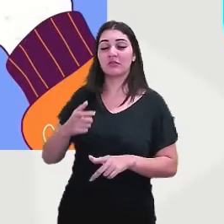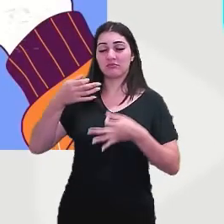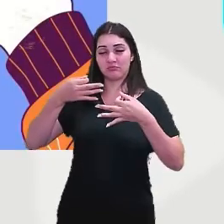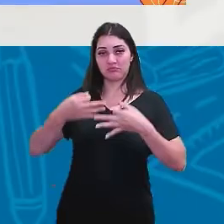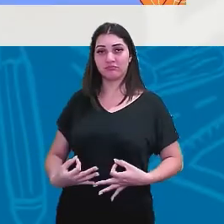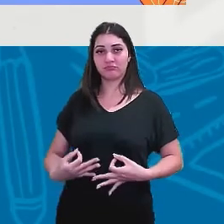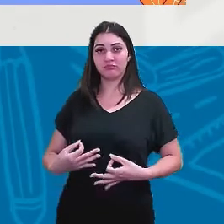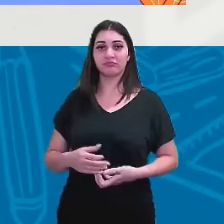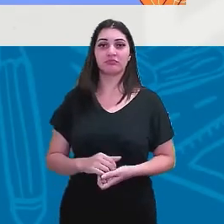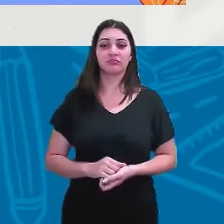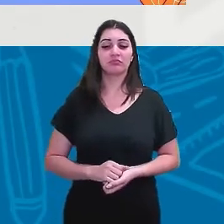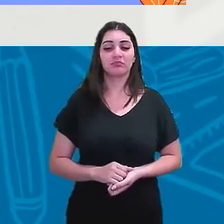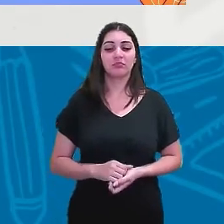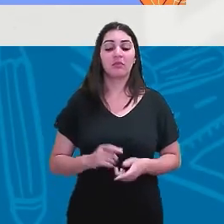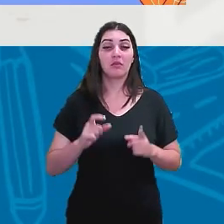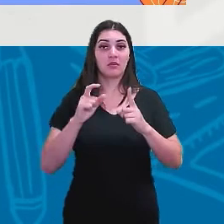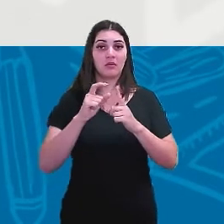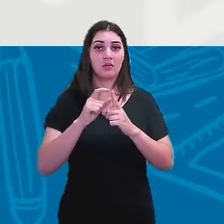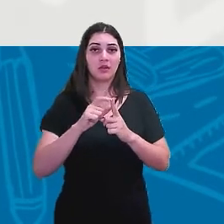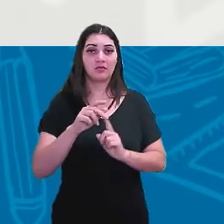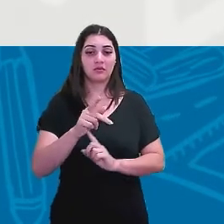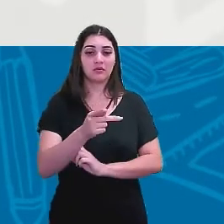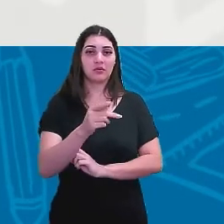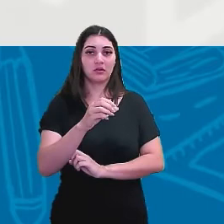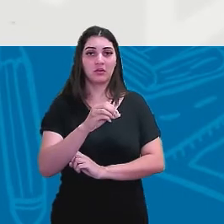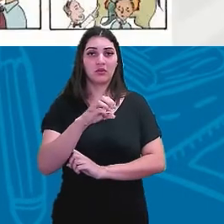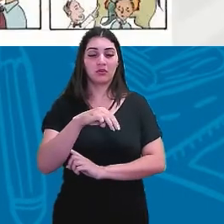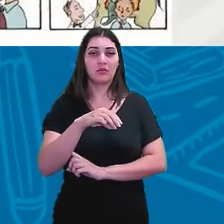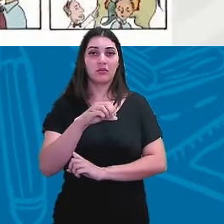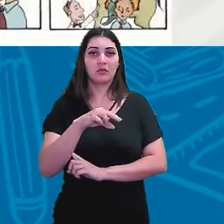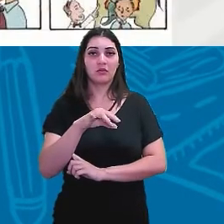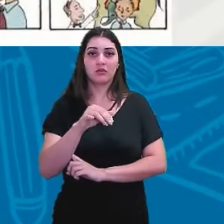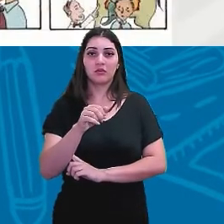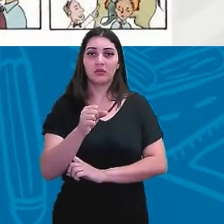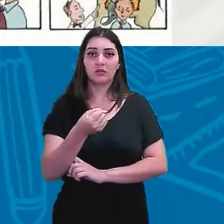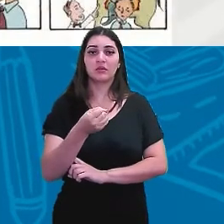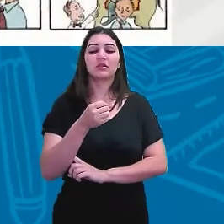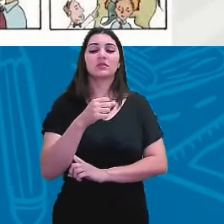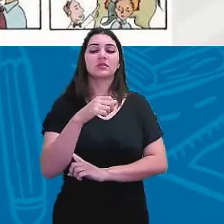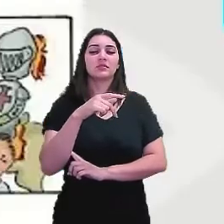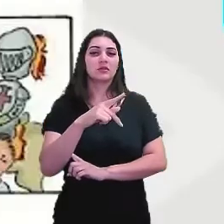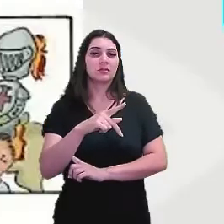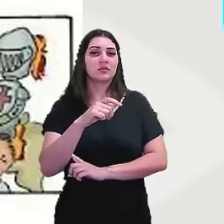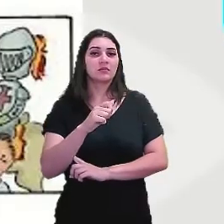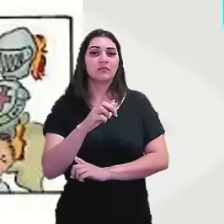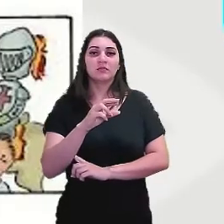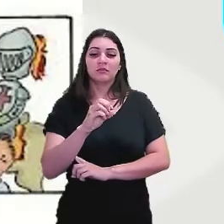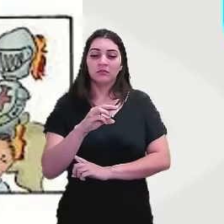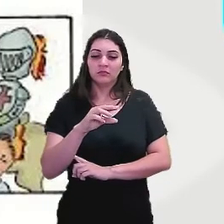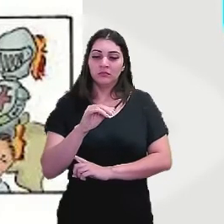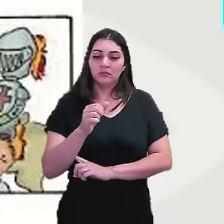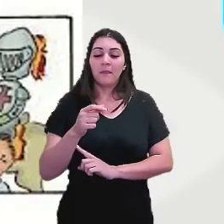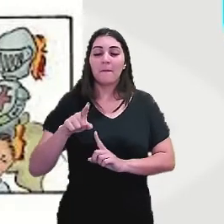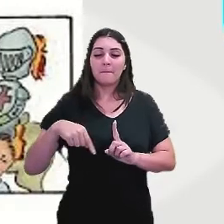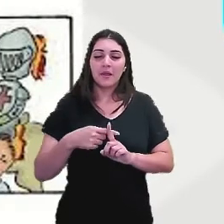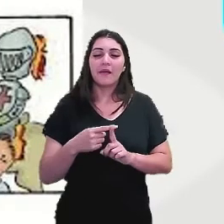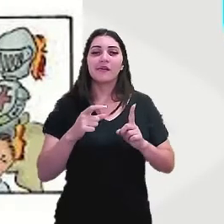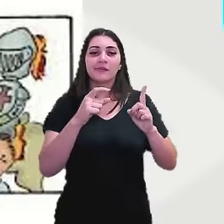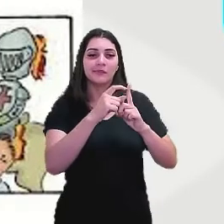contra a moral, tá? É o contrário, é o devasso, alguém que não é a favor da